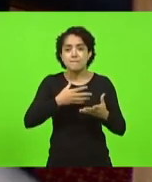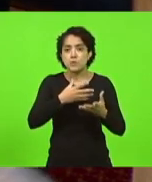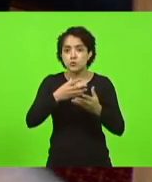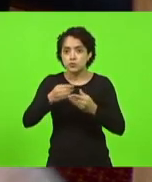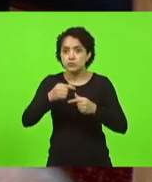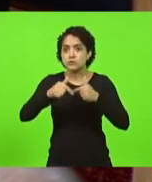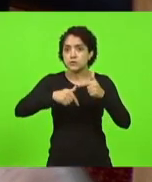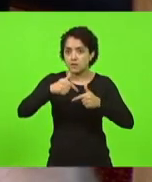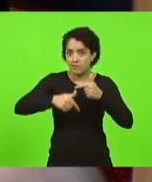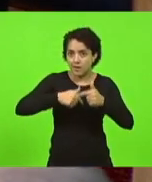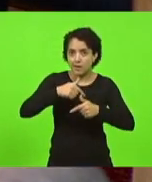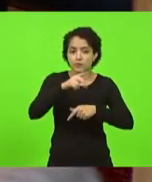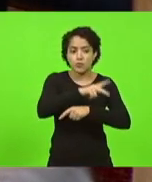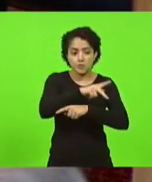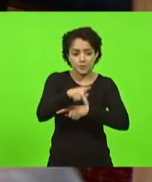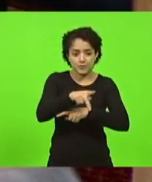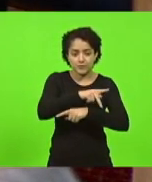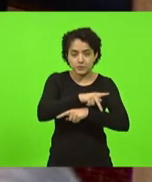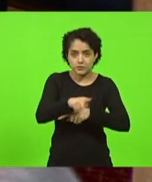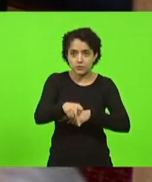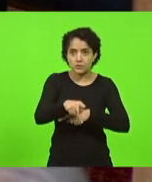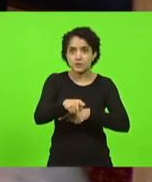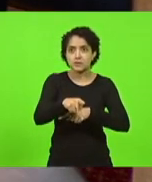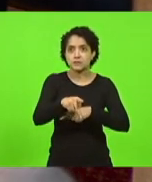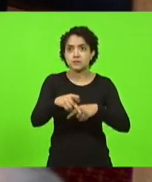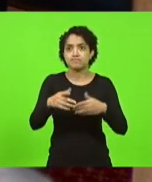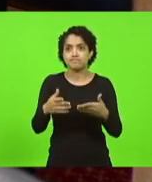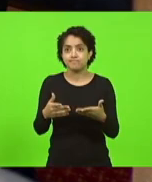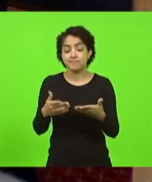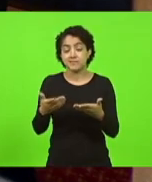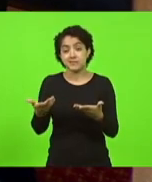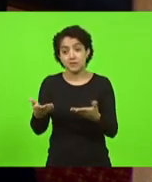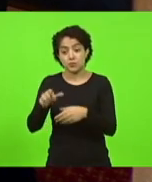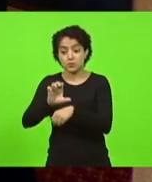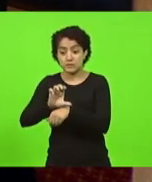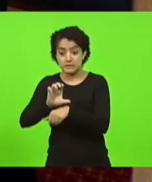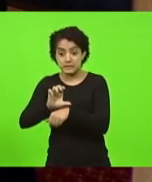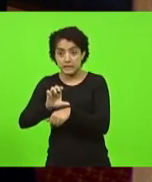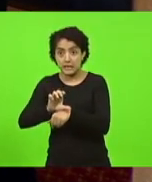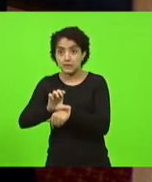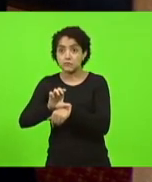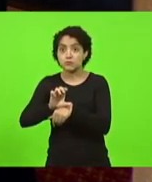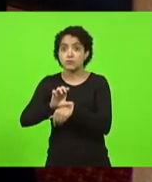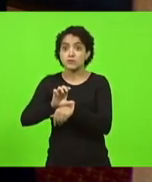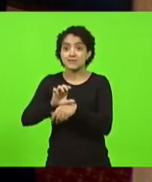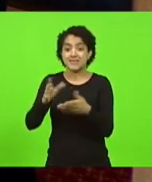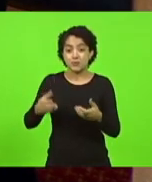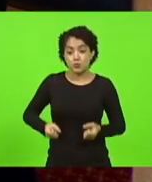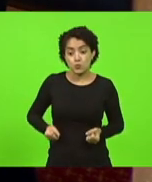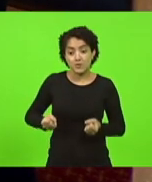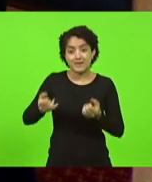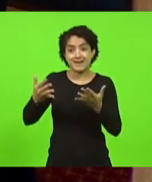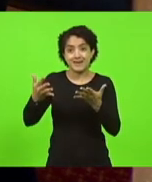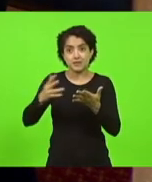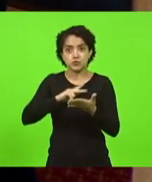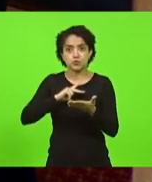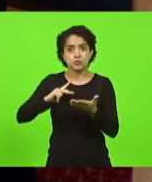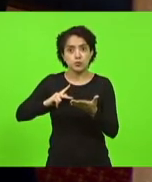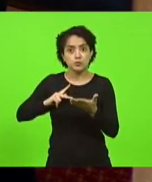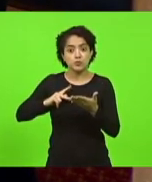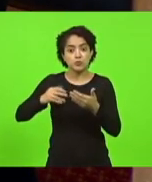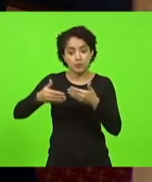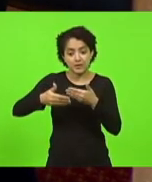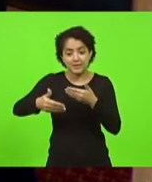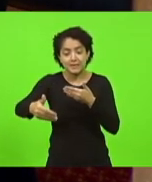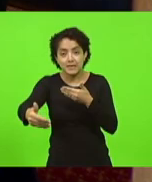O Estado não pode movimentar um gasto público que no amanhã ele não vai ter a